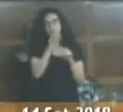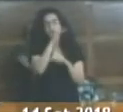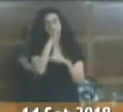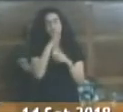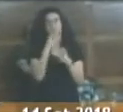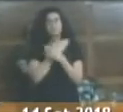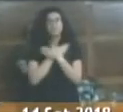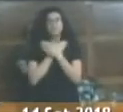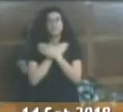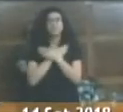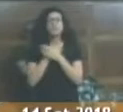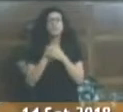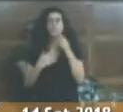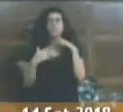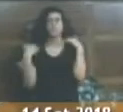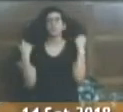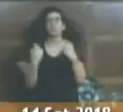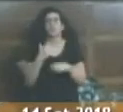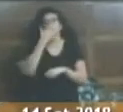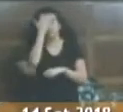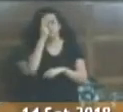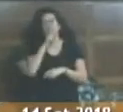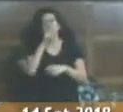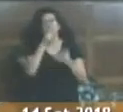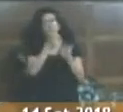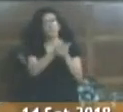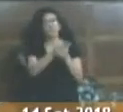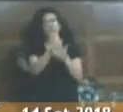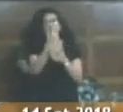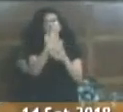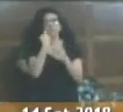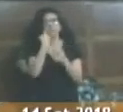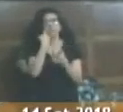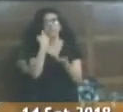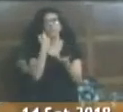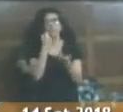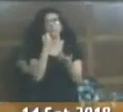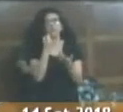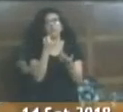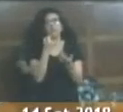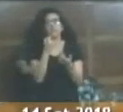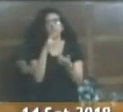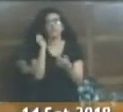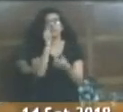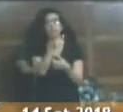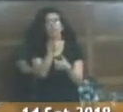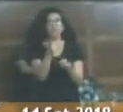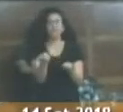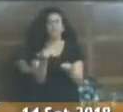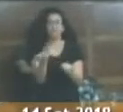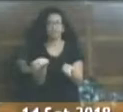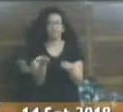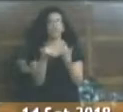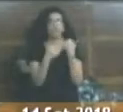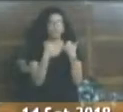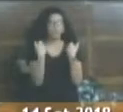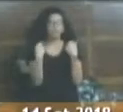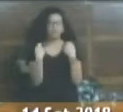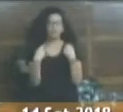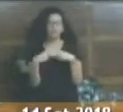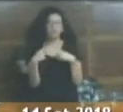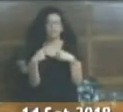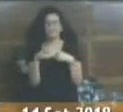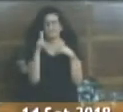está desempregado, onde a pessoa vai lá comprar, pegar um peixinho para comer, vai ser autuado? Poxa, é brincadeira, isso tem que ser